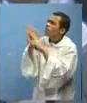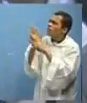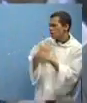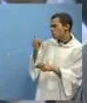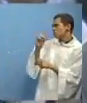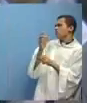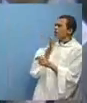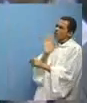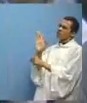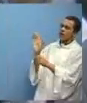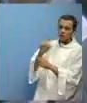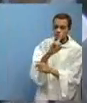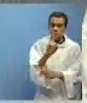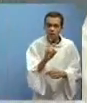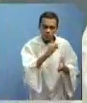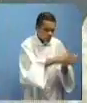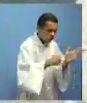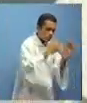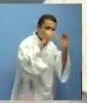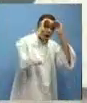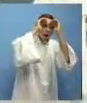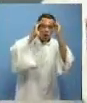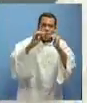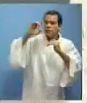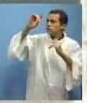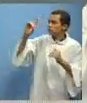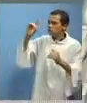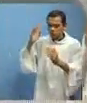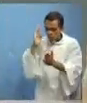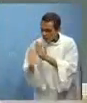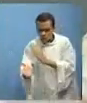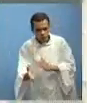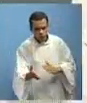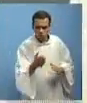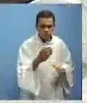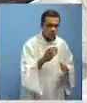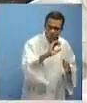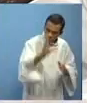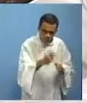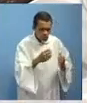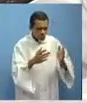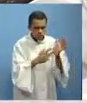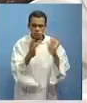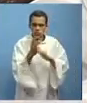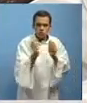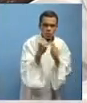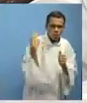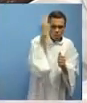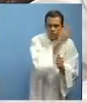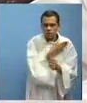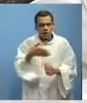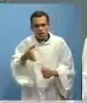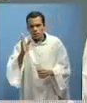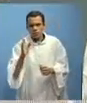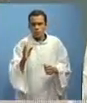família é sagrada e precisa se defender tem que ser naquela hora faça o possível e impossível não deixa o encardido governar sua